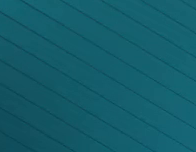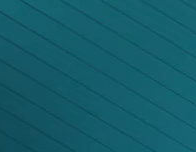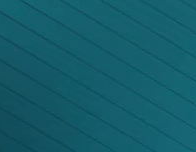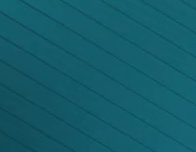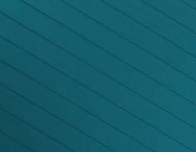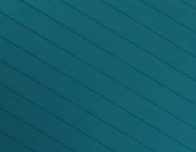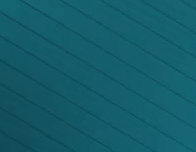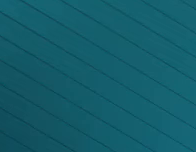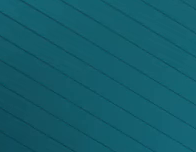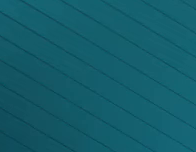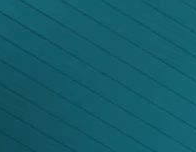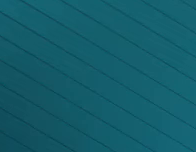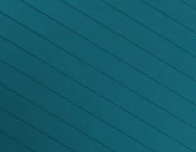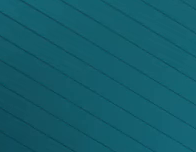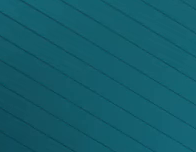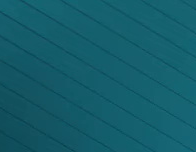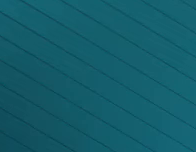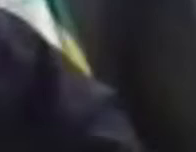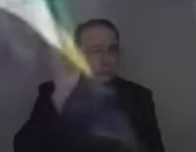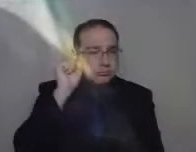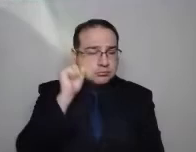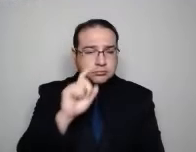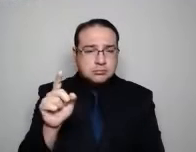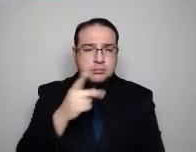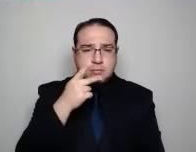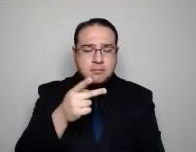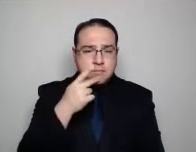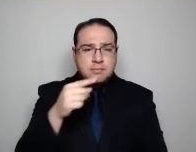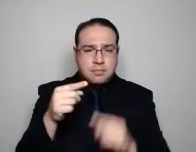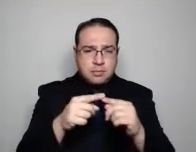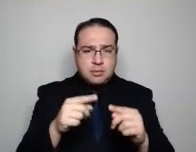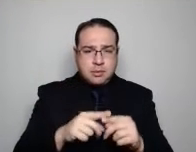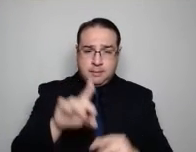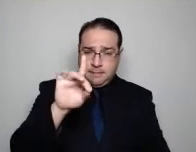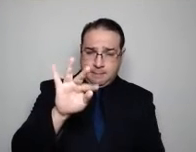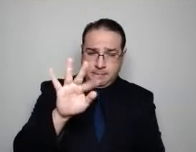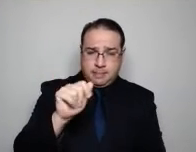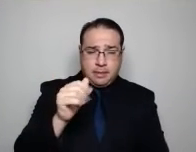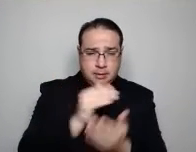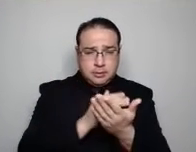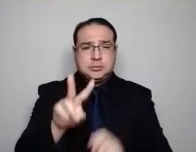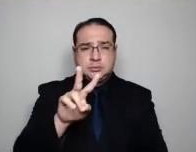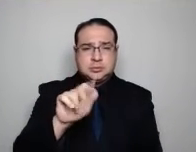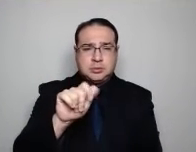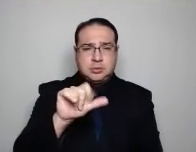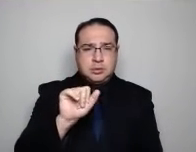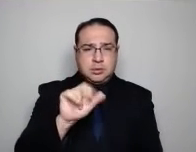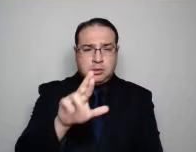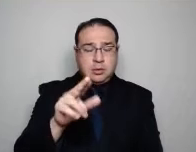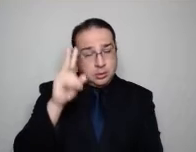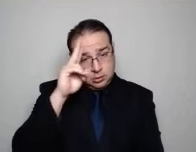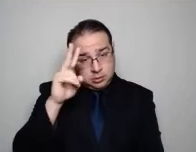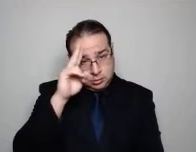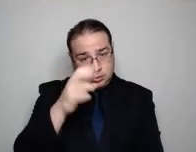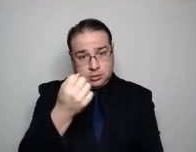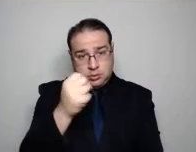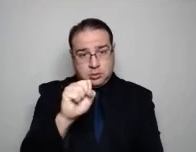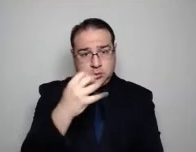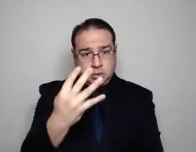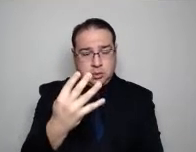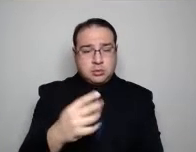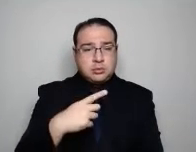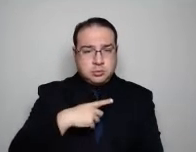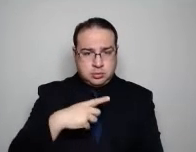Vossa Excelência, não. Eu estou dizendo, tem que ser a data do ingresso. Existe esse valor, 80 mil, eu lembro de 84. 84. Existe,